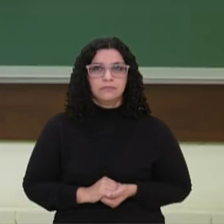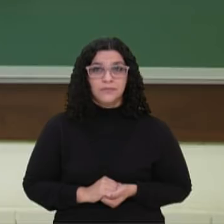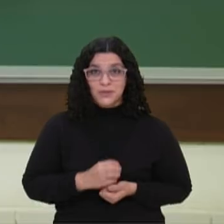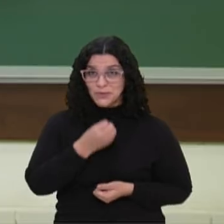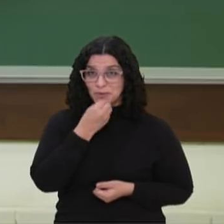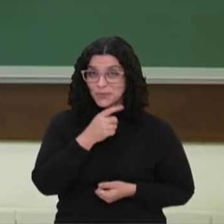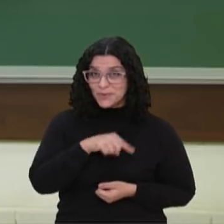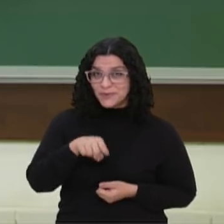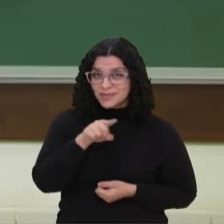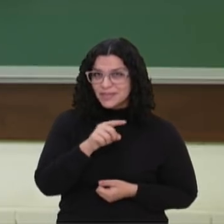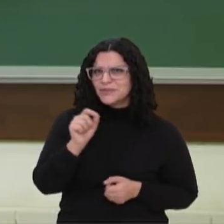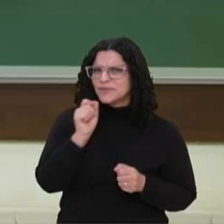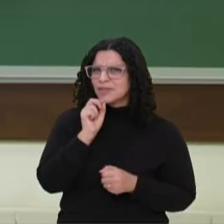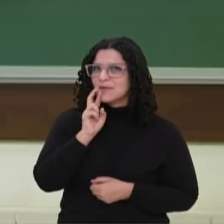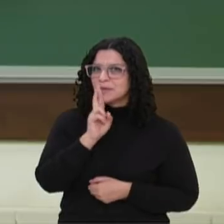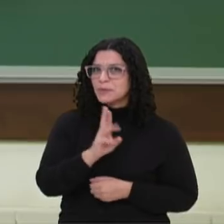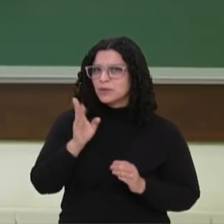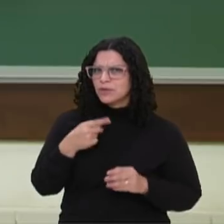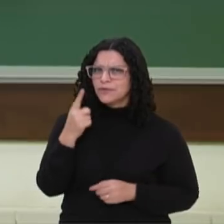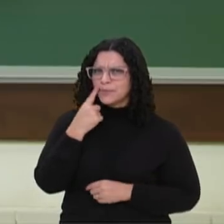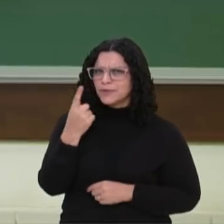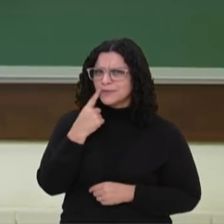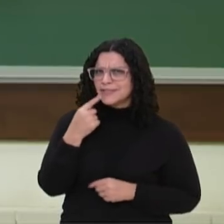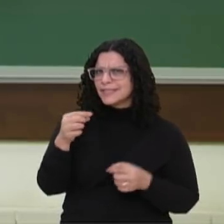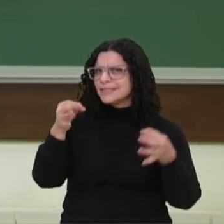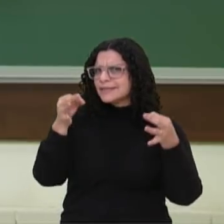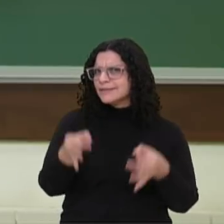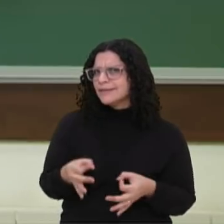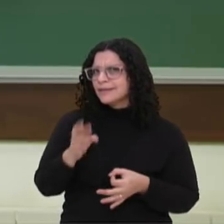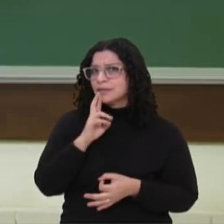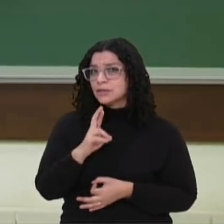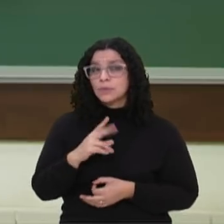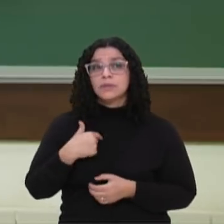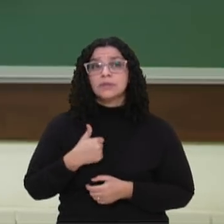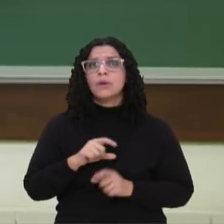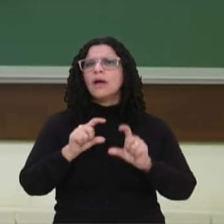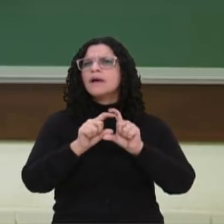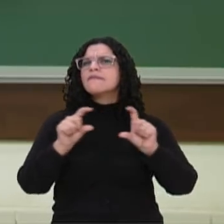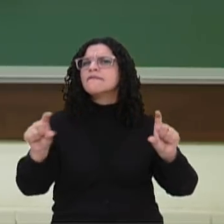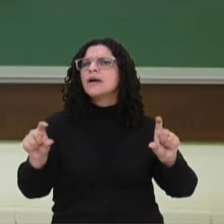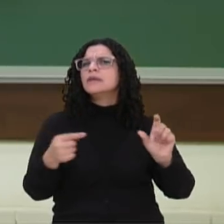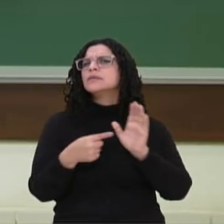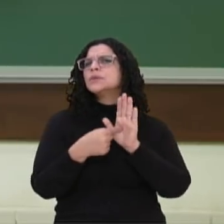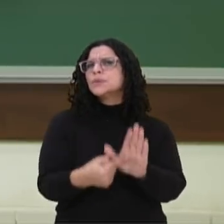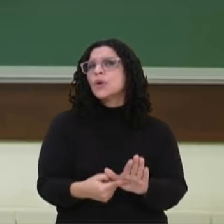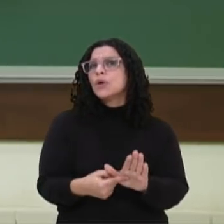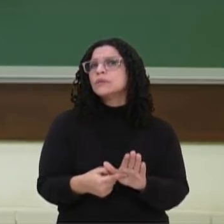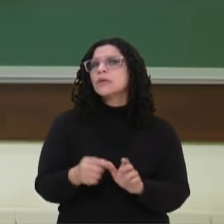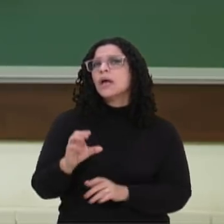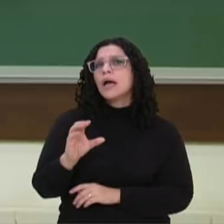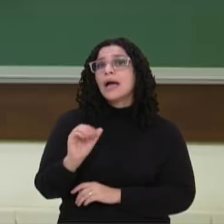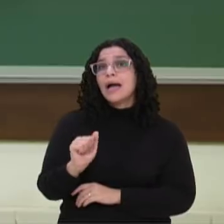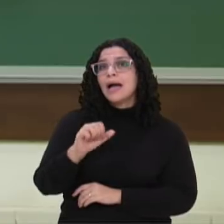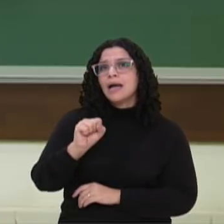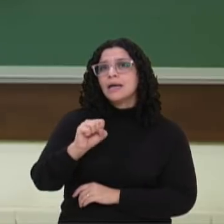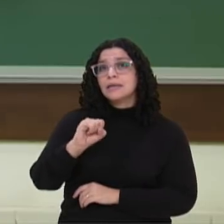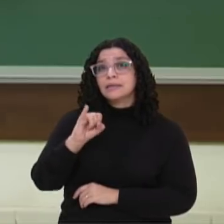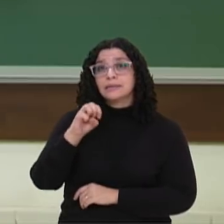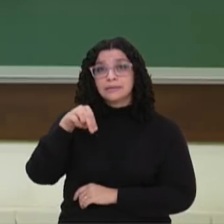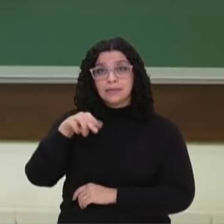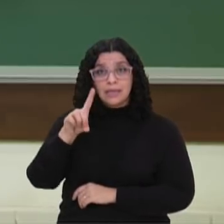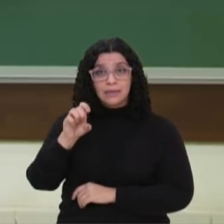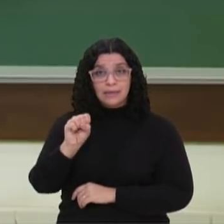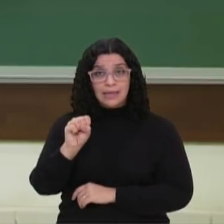Tudo bem, pessoal? Fizeram lá? Então vamos lá, né? Então as orações destacadas são orações coordenadas